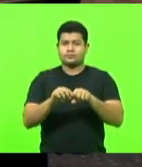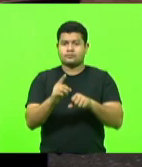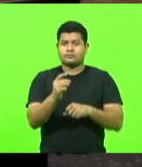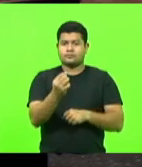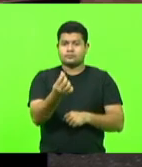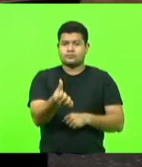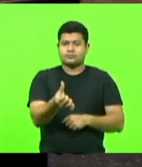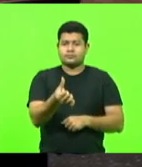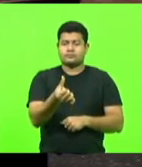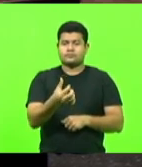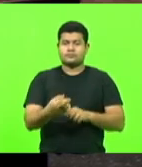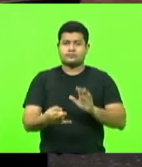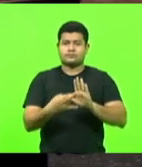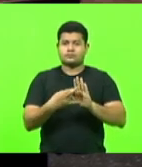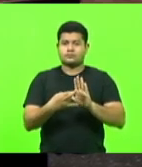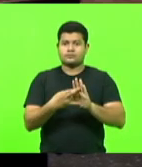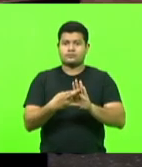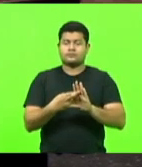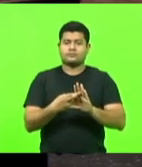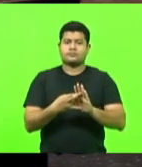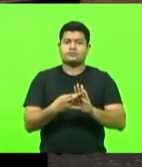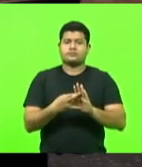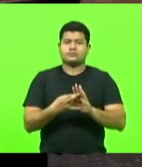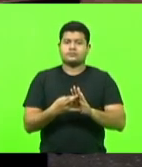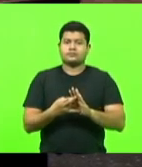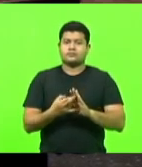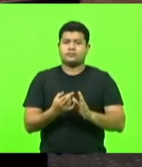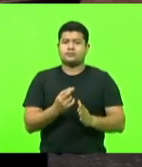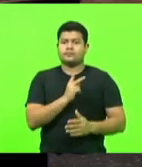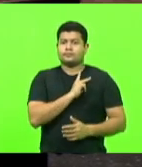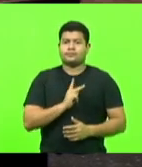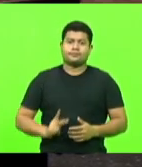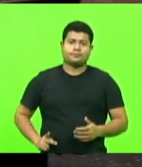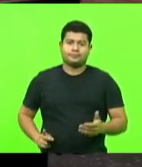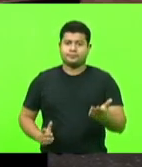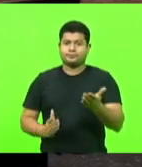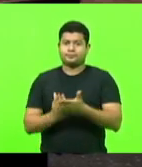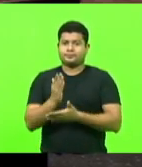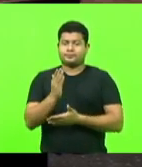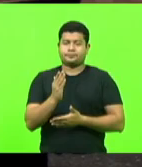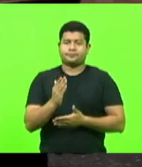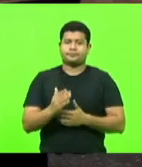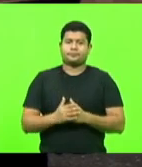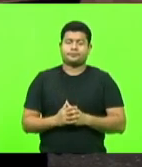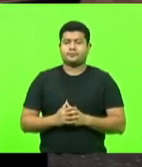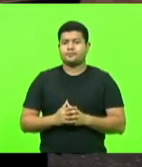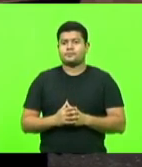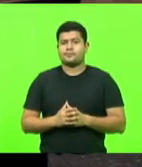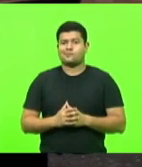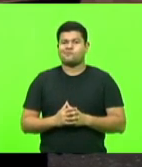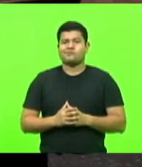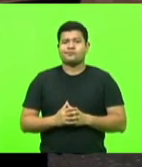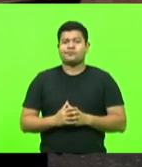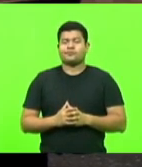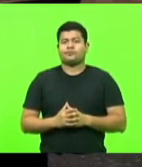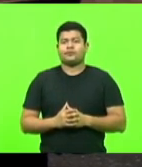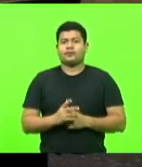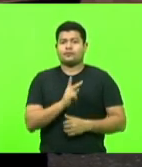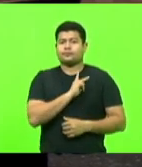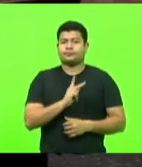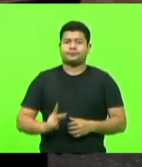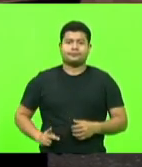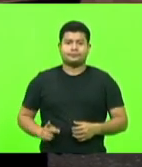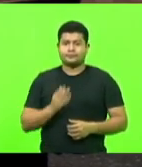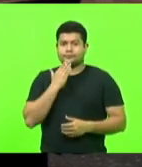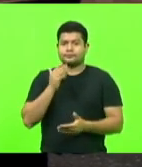artigo 106 do Regimento Interno, o senhor presidente deu por aprovada. Expediente. O senhor